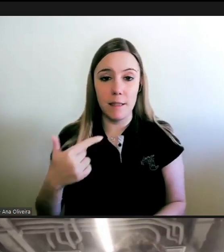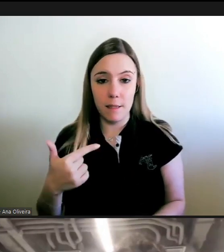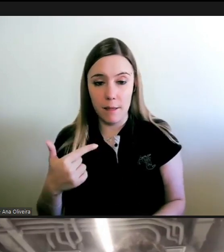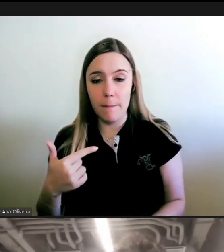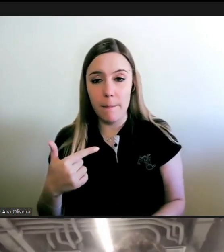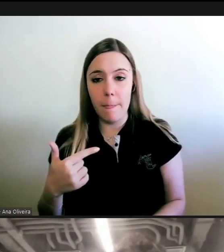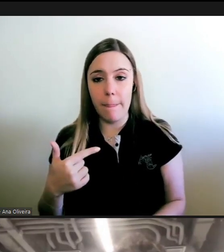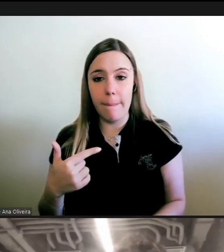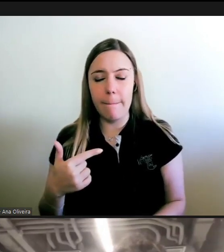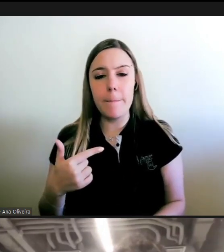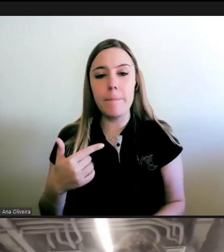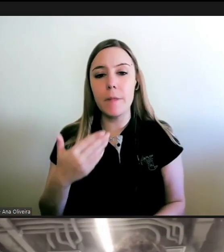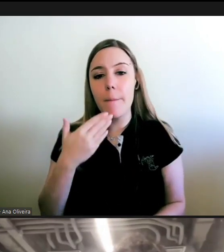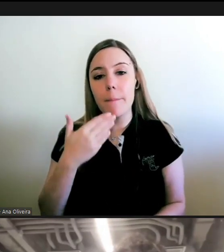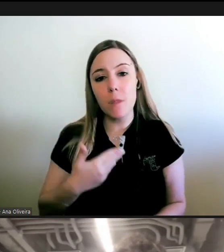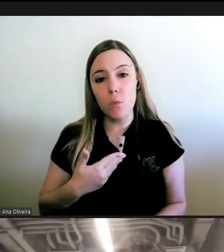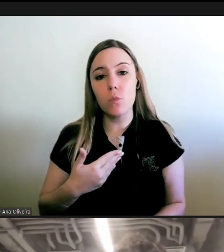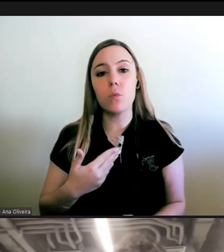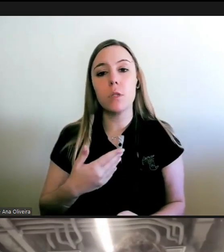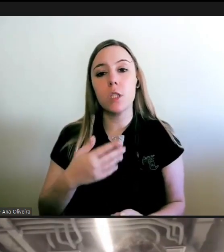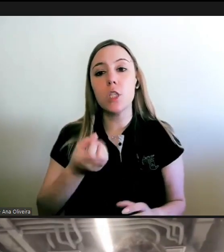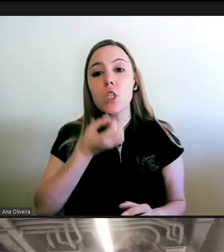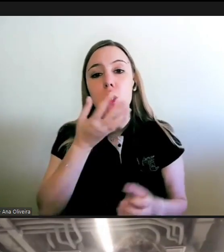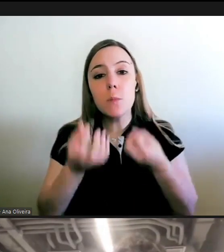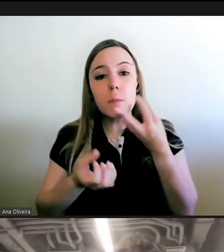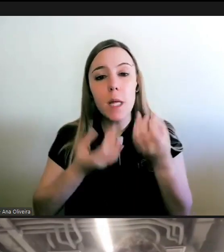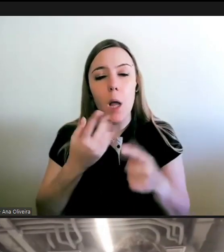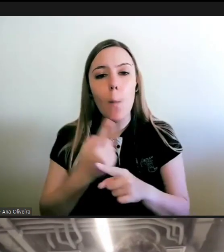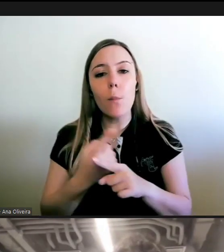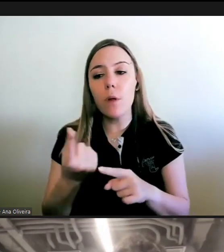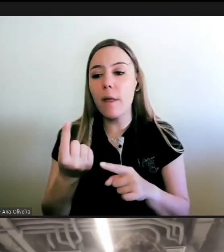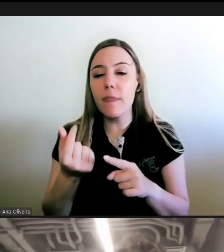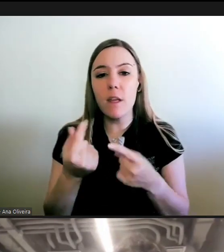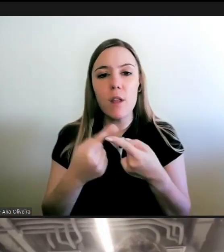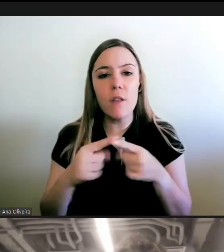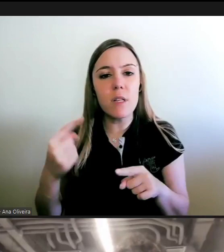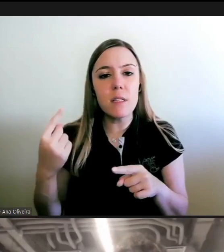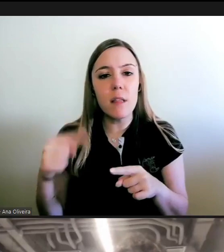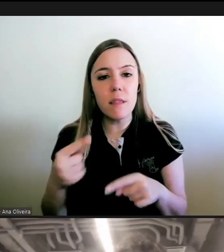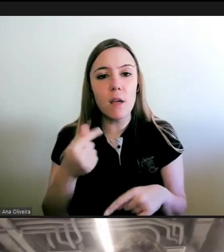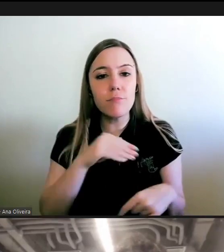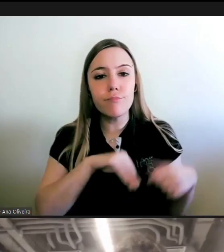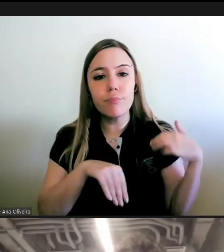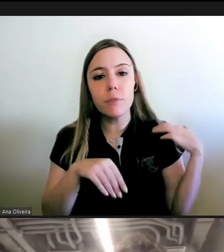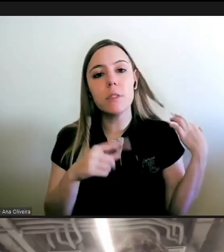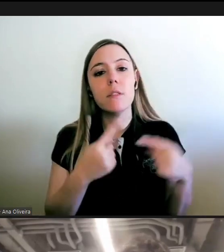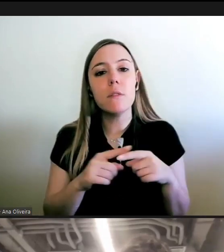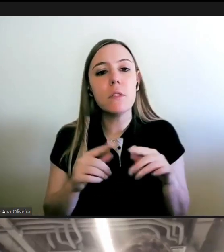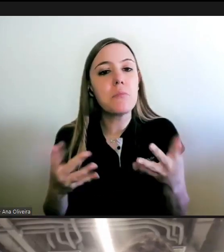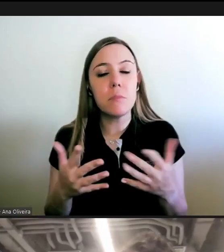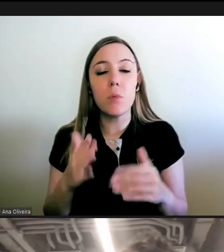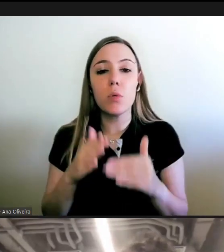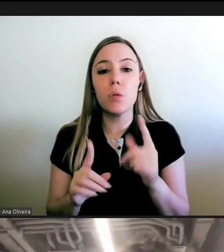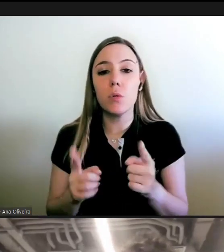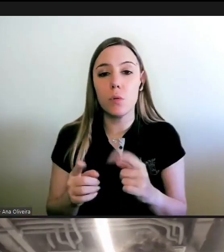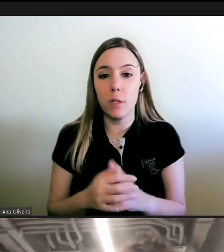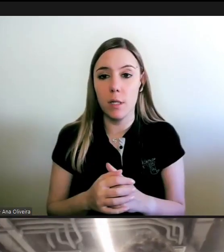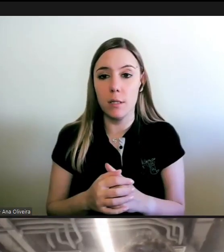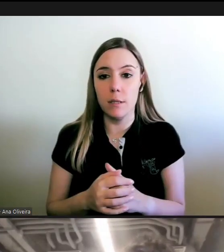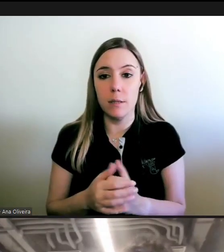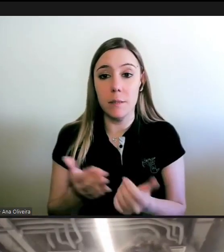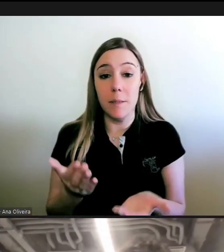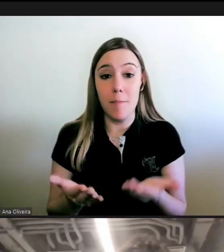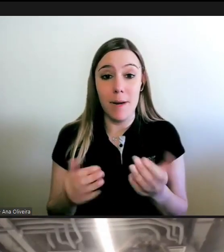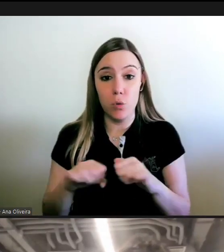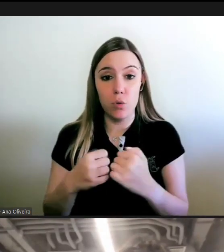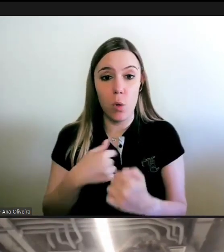para justificar porque é que tinha uma desigualdade salarial. Então, o que é que acontecia? De acordo com o nosso balanço social,